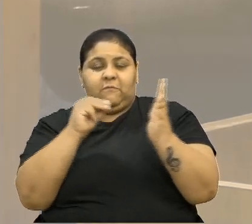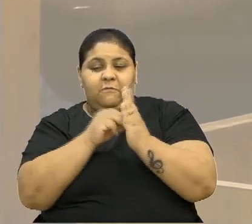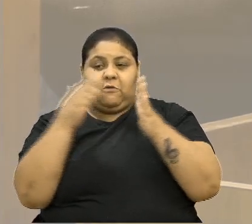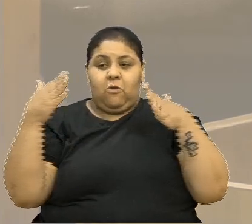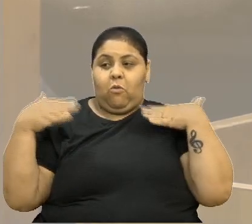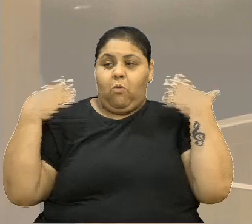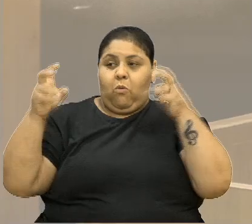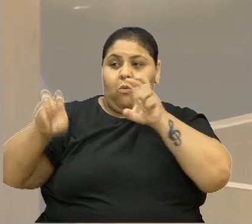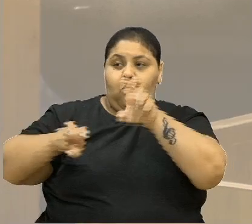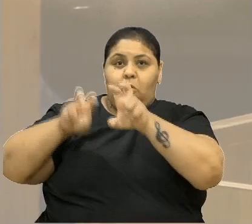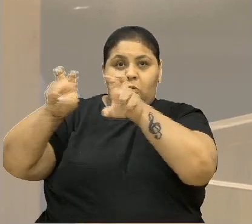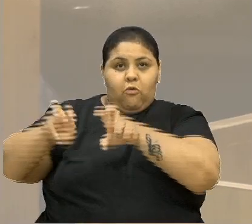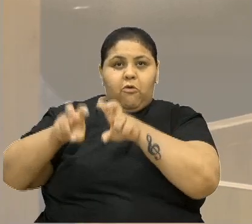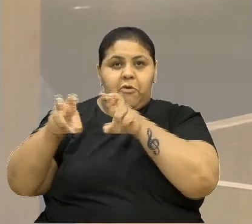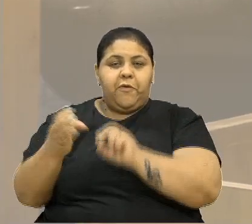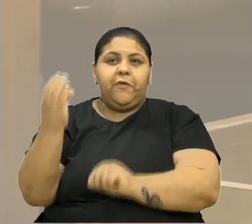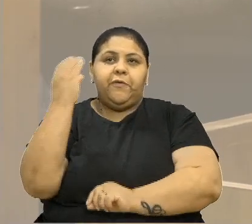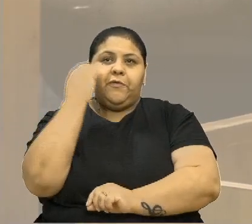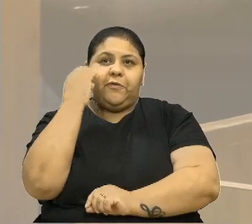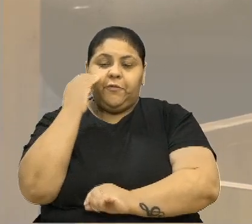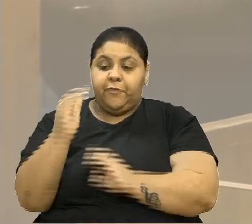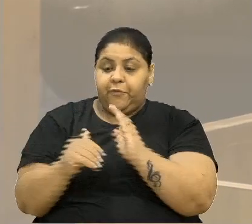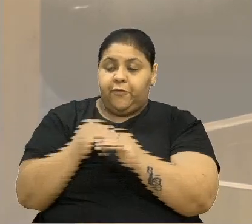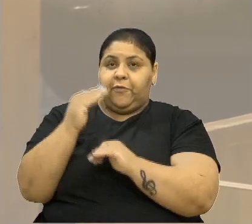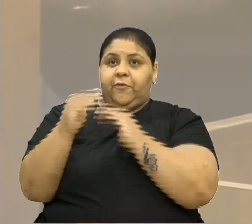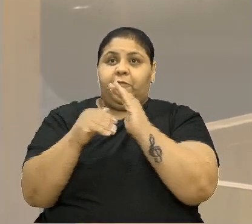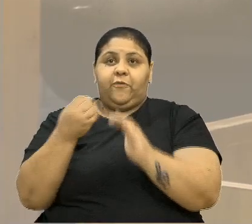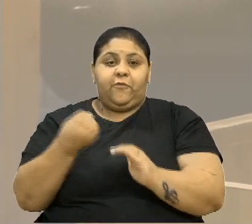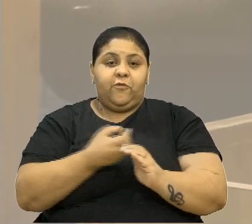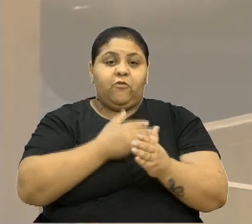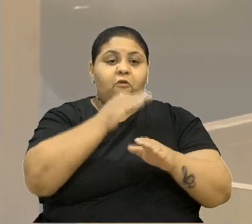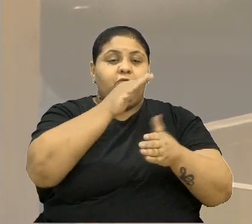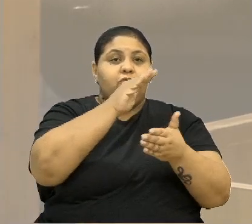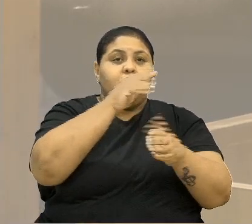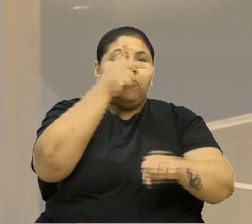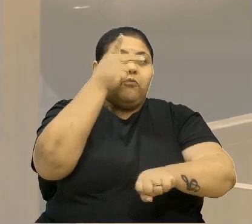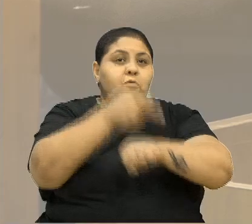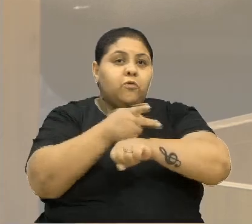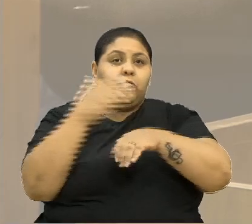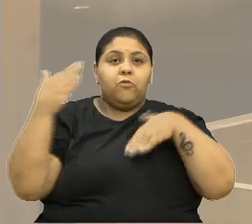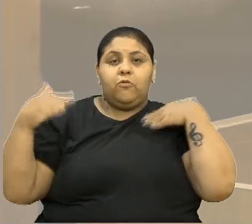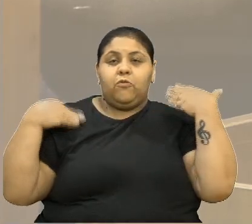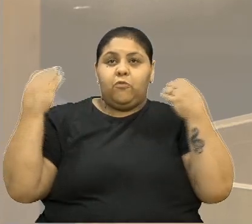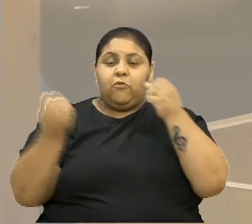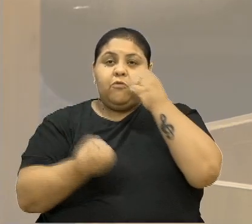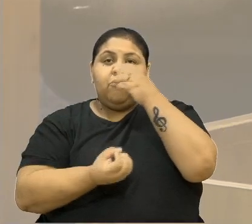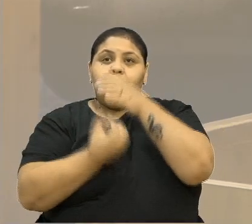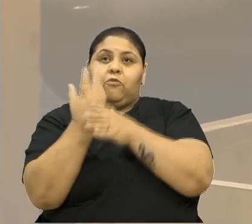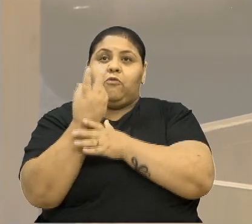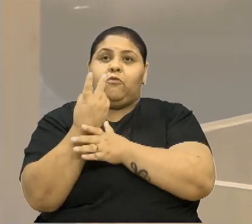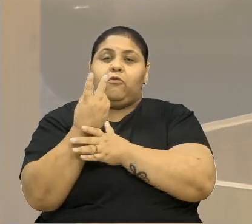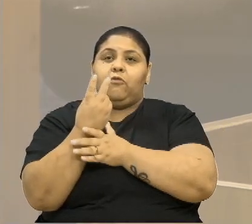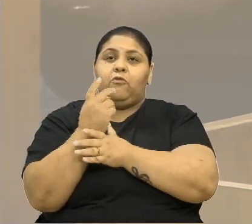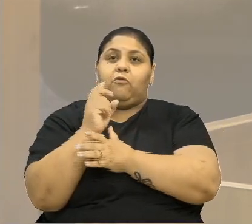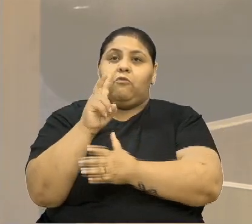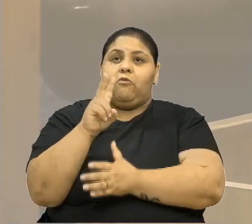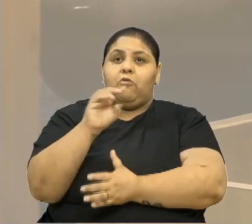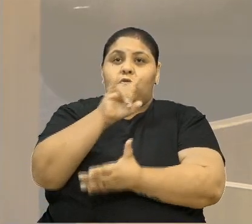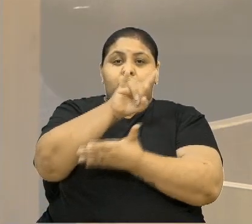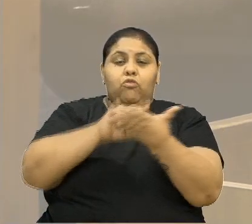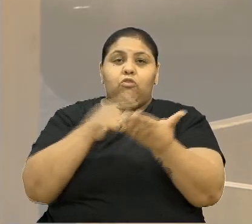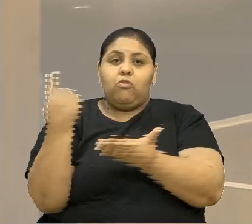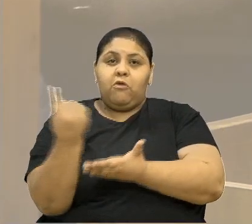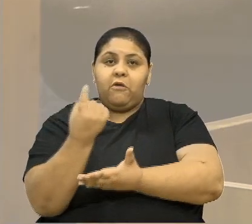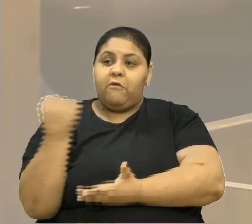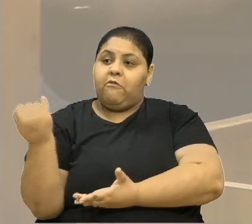rural em Anarrec, desenvolvimento de novos produtos turísticos, criação do voucher único, que isso é fundamental para